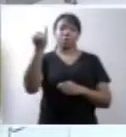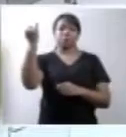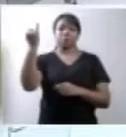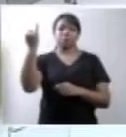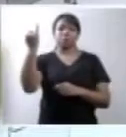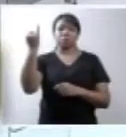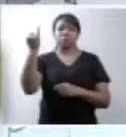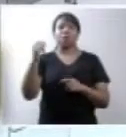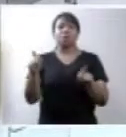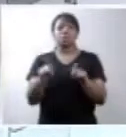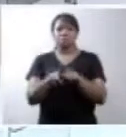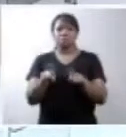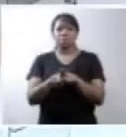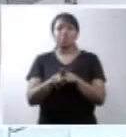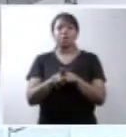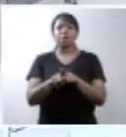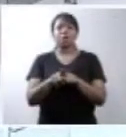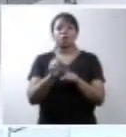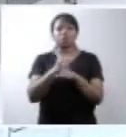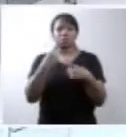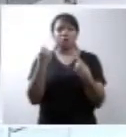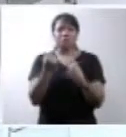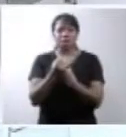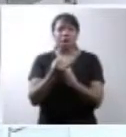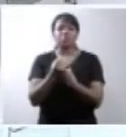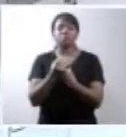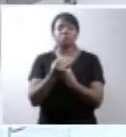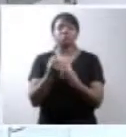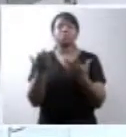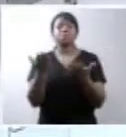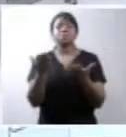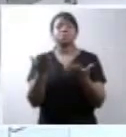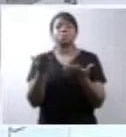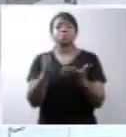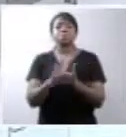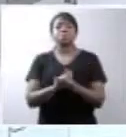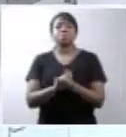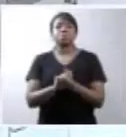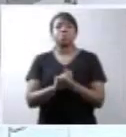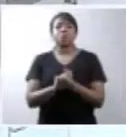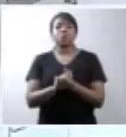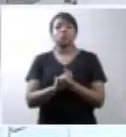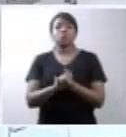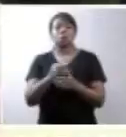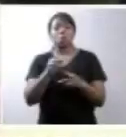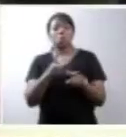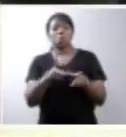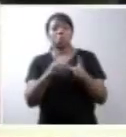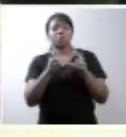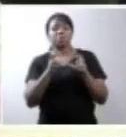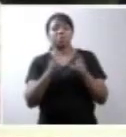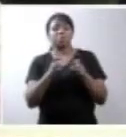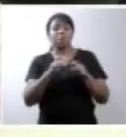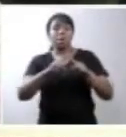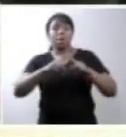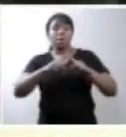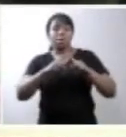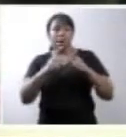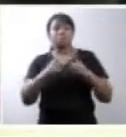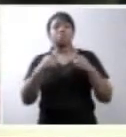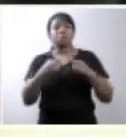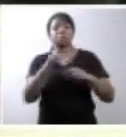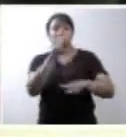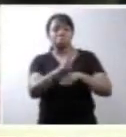em relação aos quais a sociedade frequentemente não se dá conta de que devem ter direitos e devem